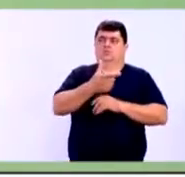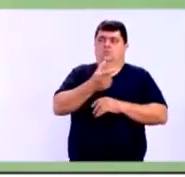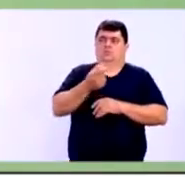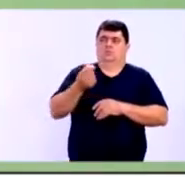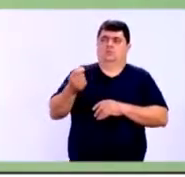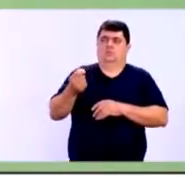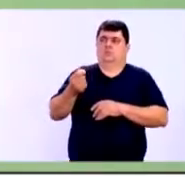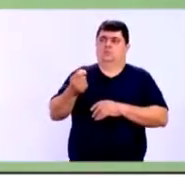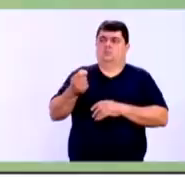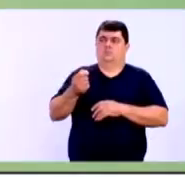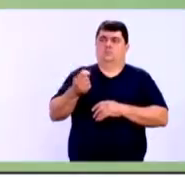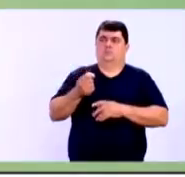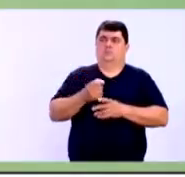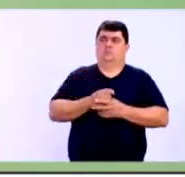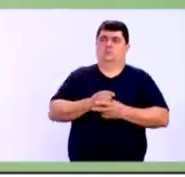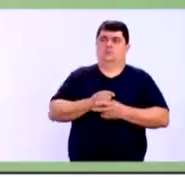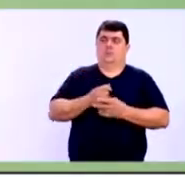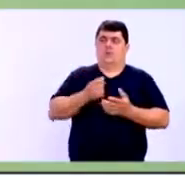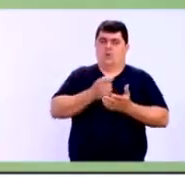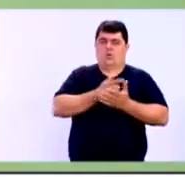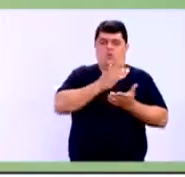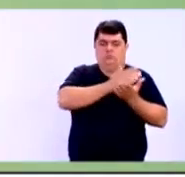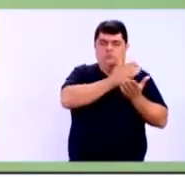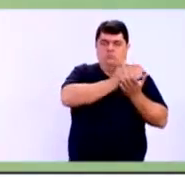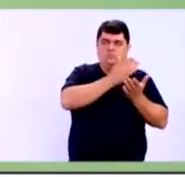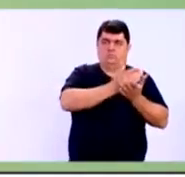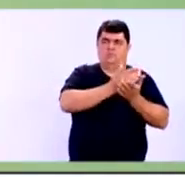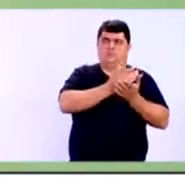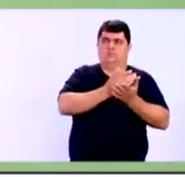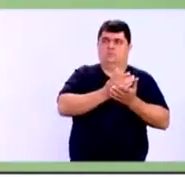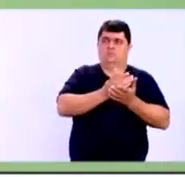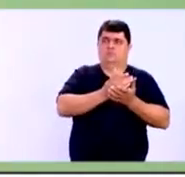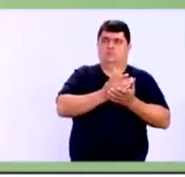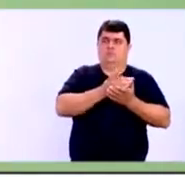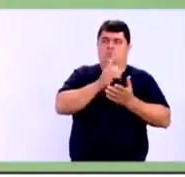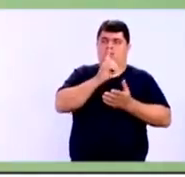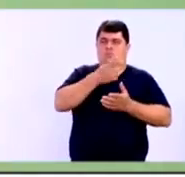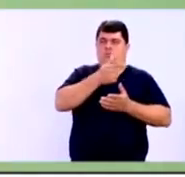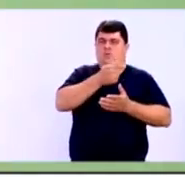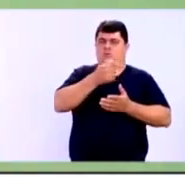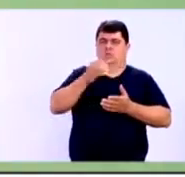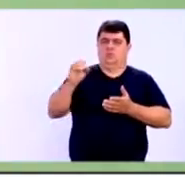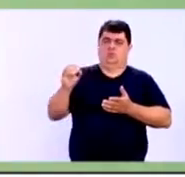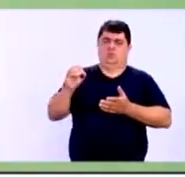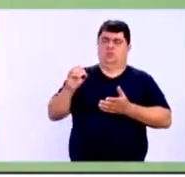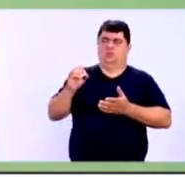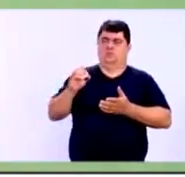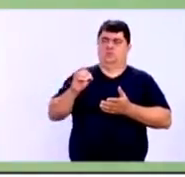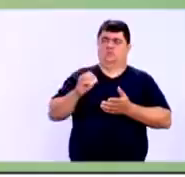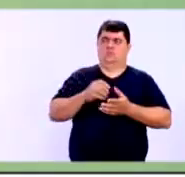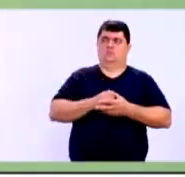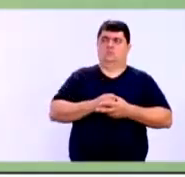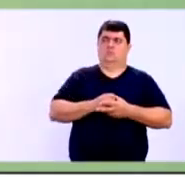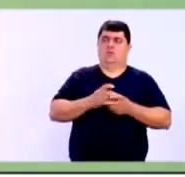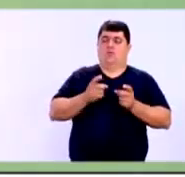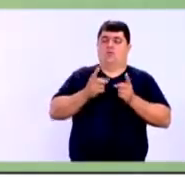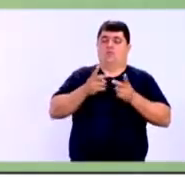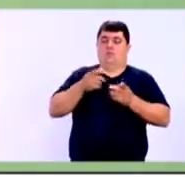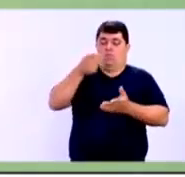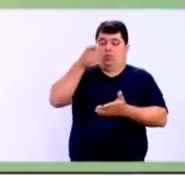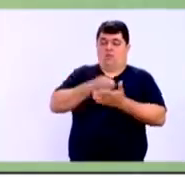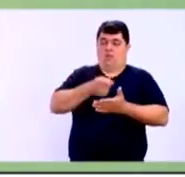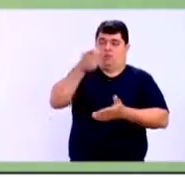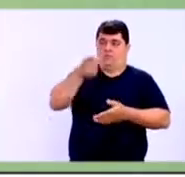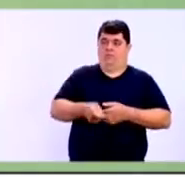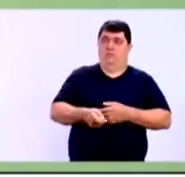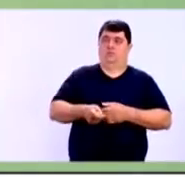Com prazo de mercado, compra a prazo de mercadorias, ou seja, compramos mercadoria, a venda à vista,